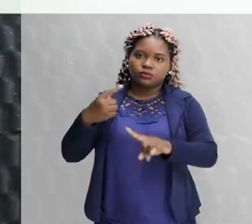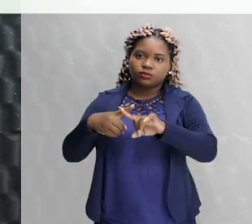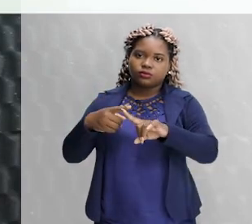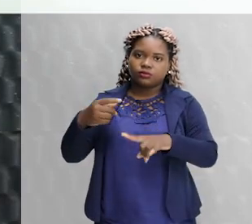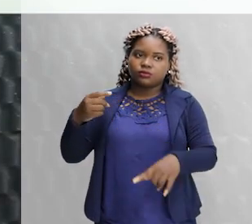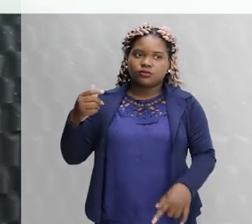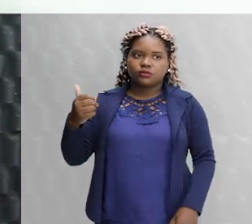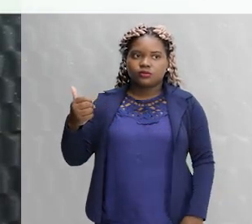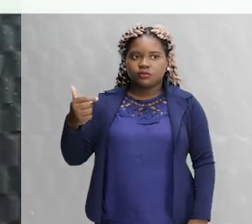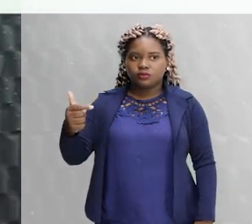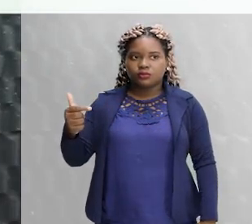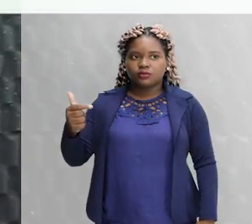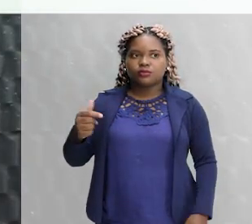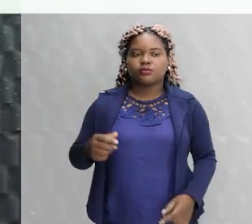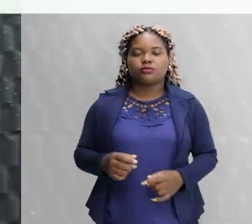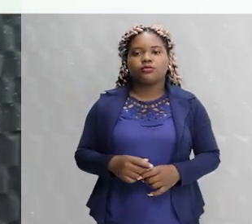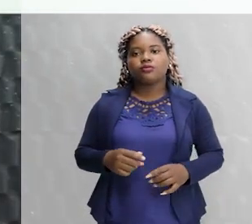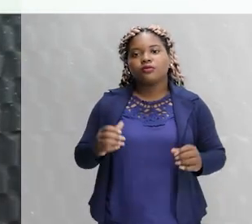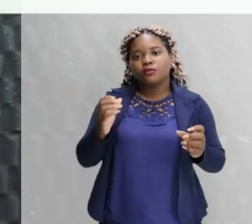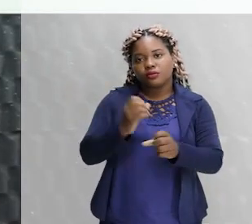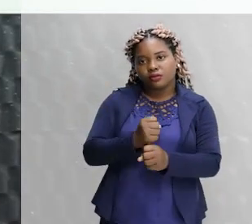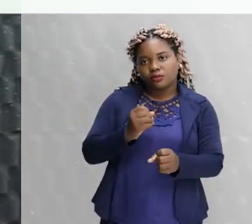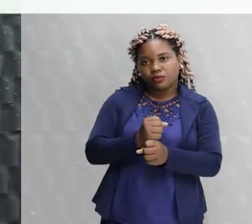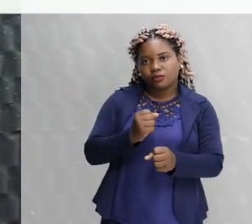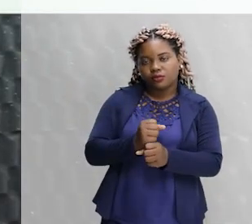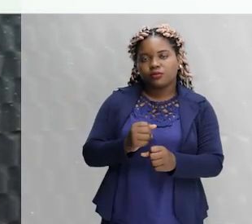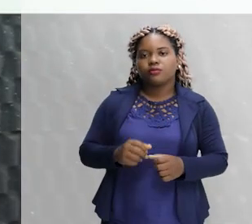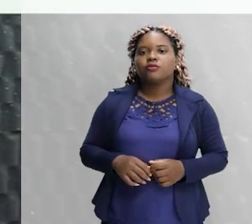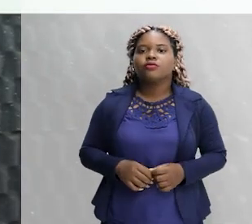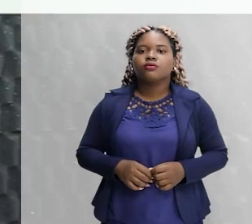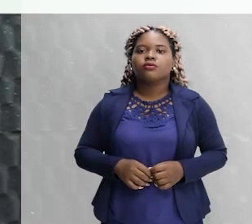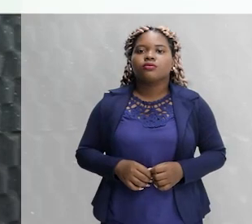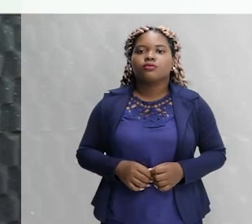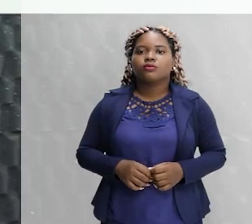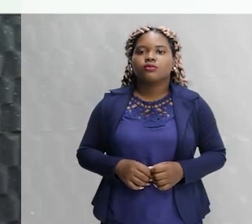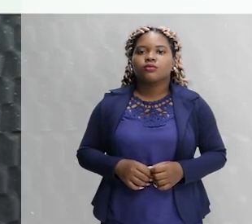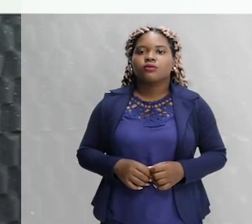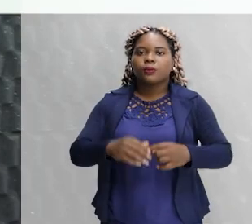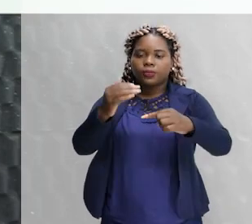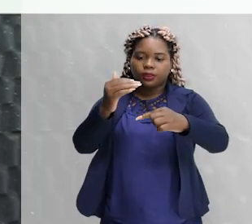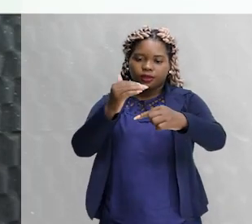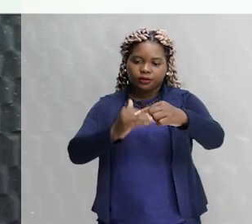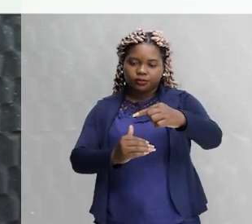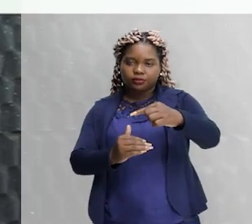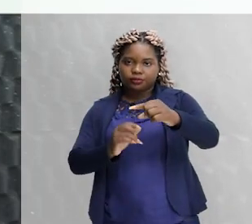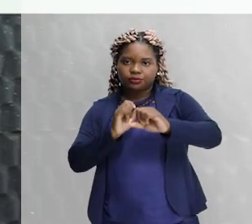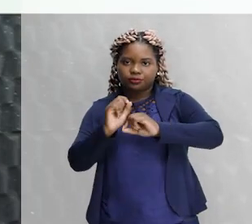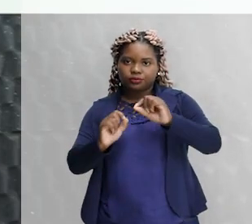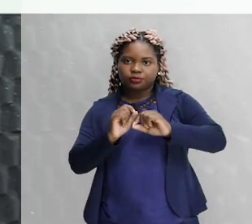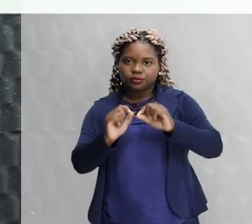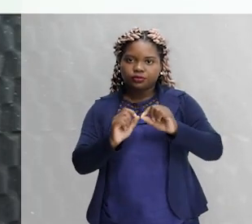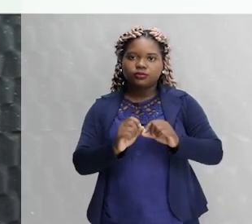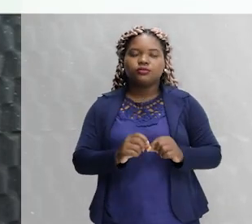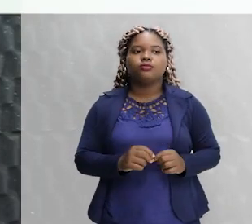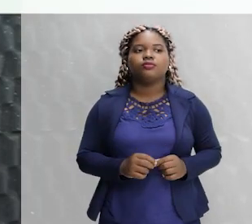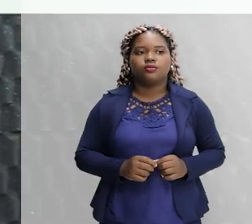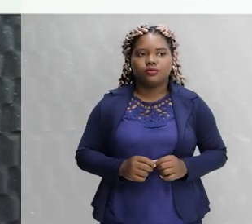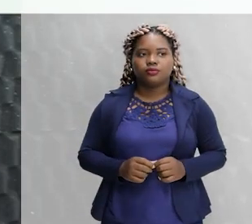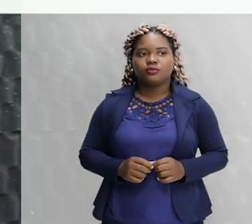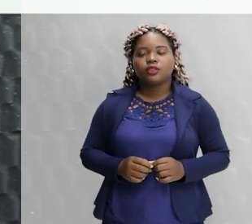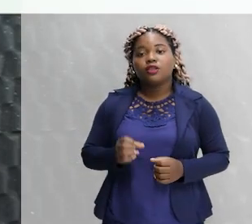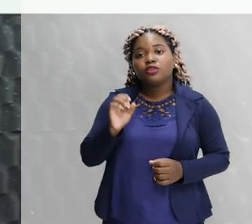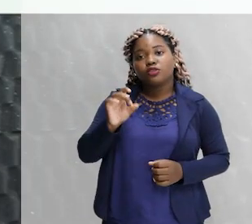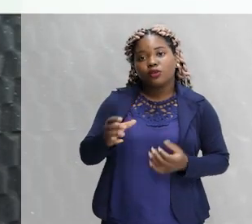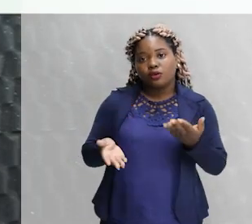produtos, certo? Do número pelo respectivo peso. Embaixo você vai fazer o somatório dos